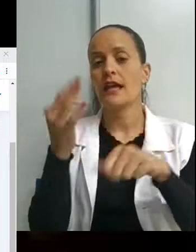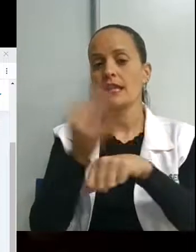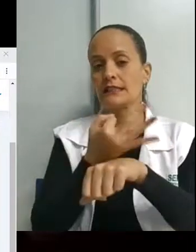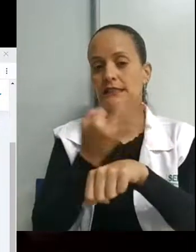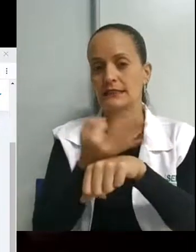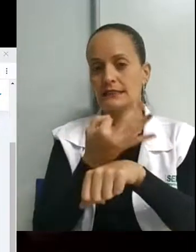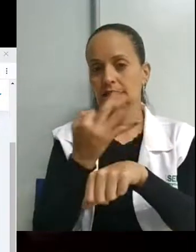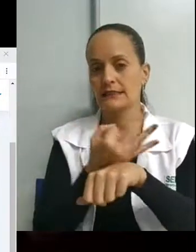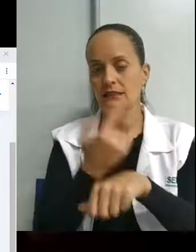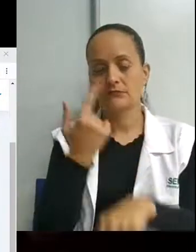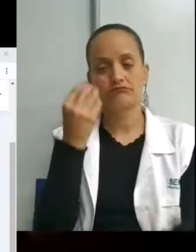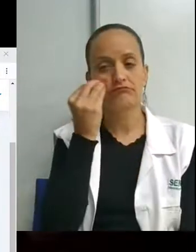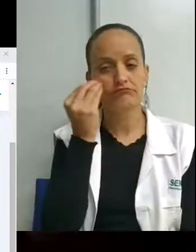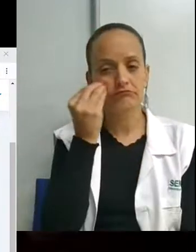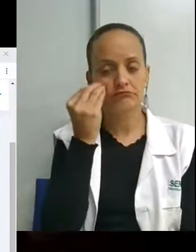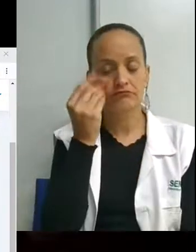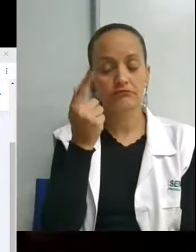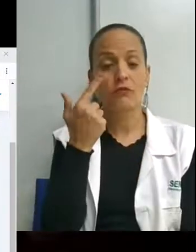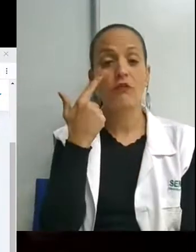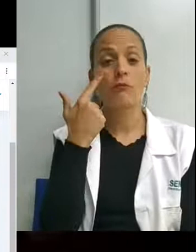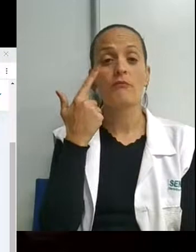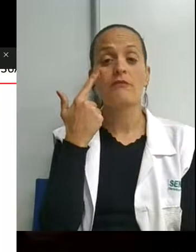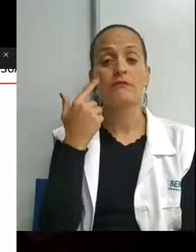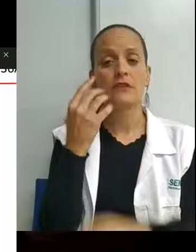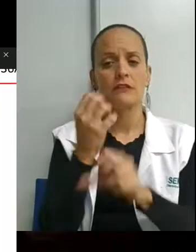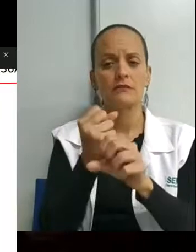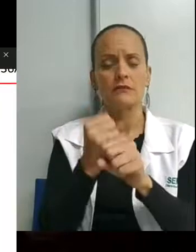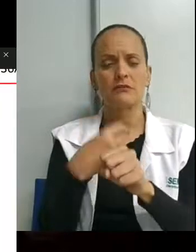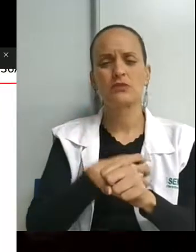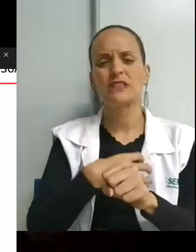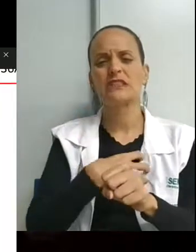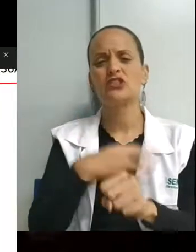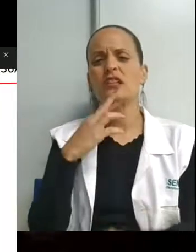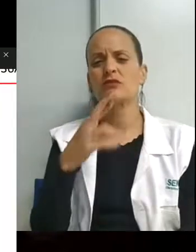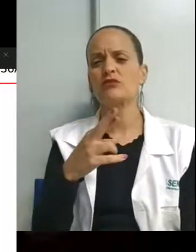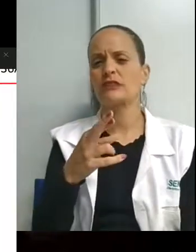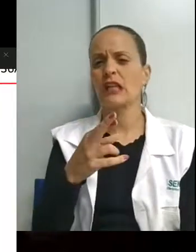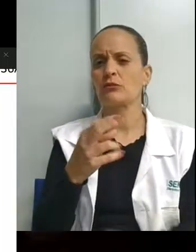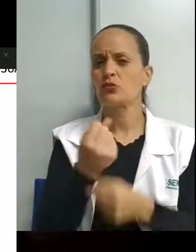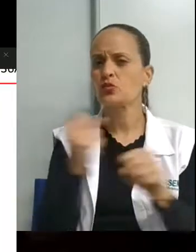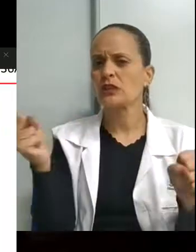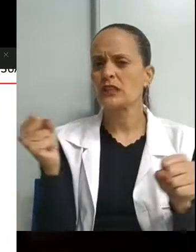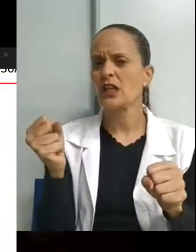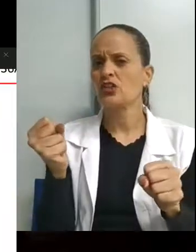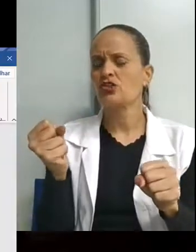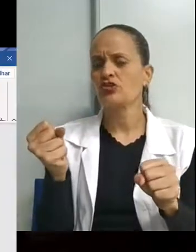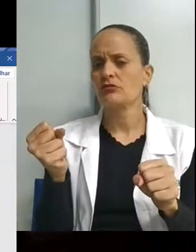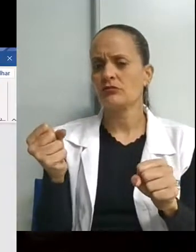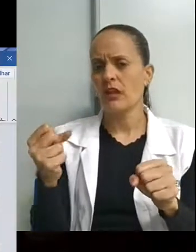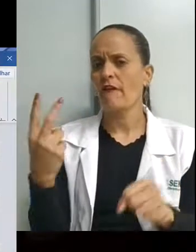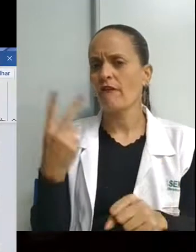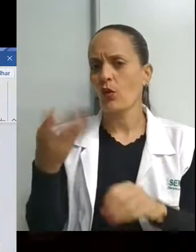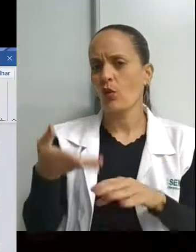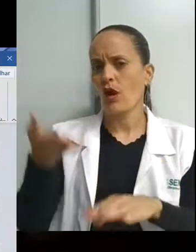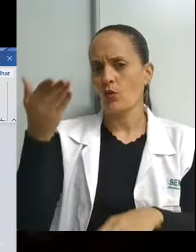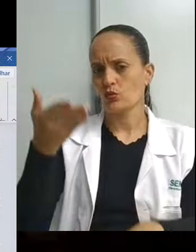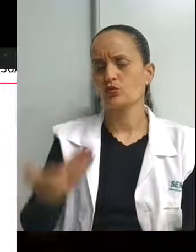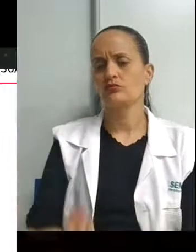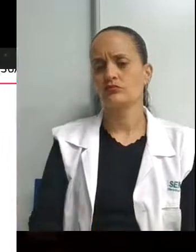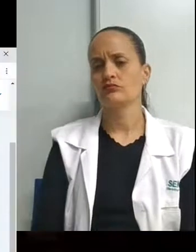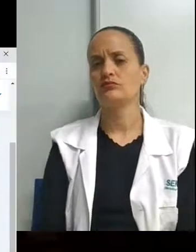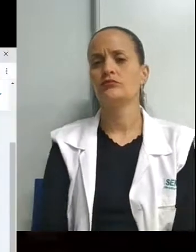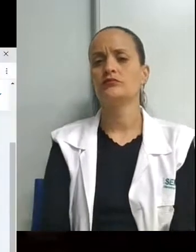ver se dá o mesmo valor, né? Porque está muito alto aqui esse valor de resistência. Deixa eu só